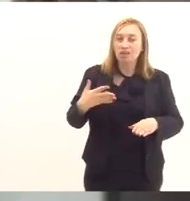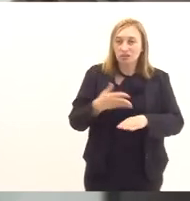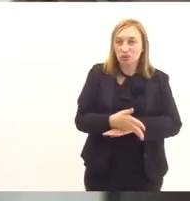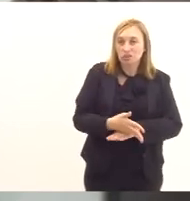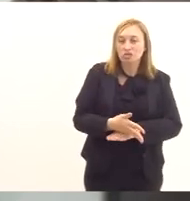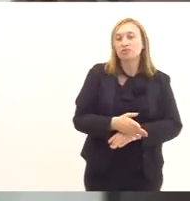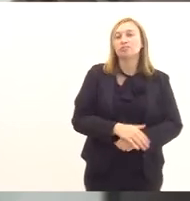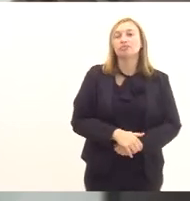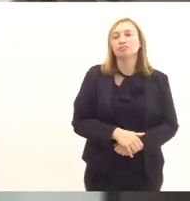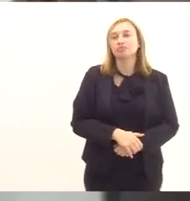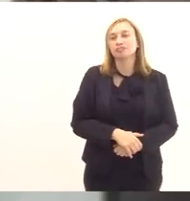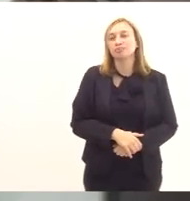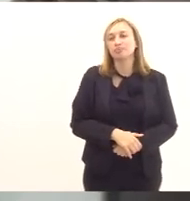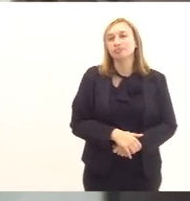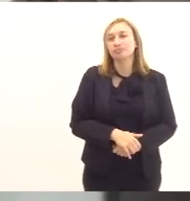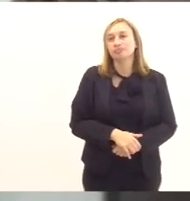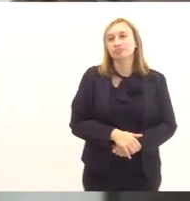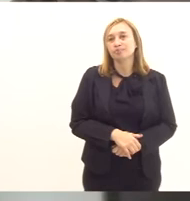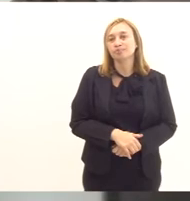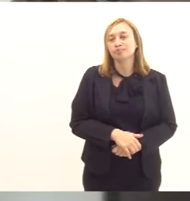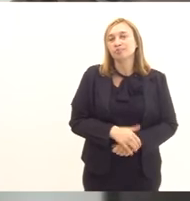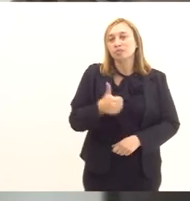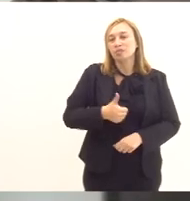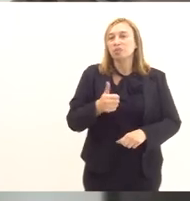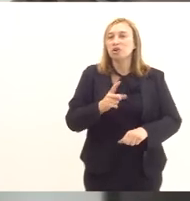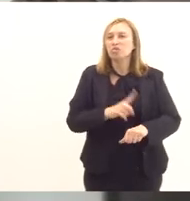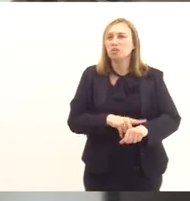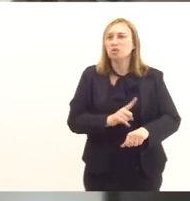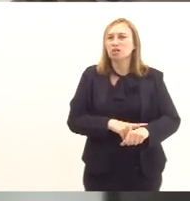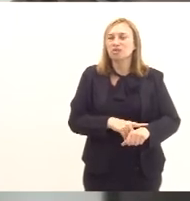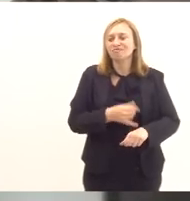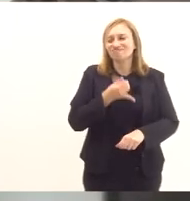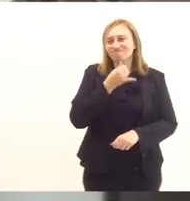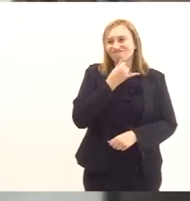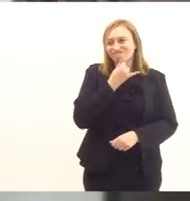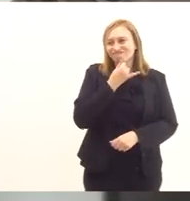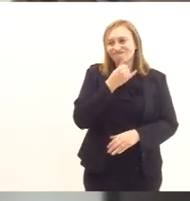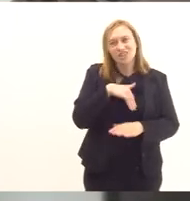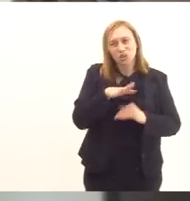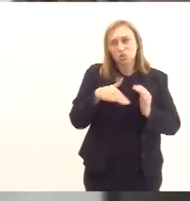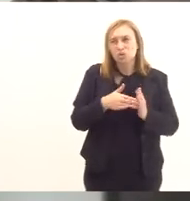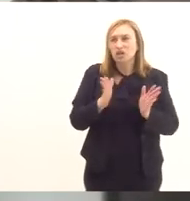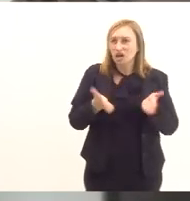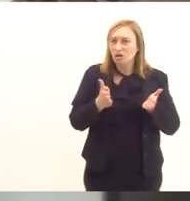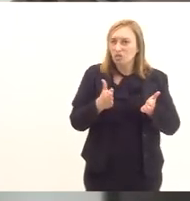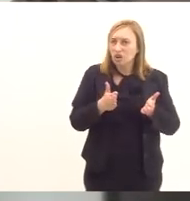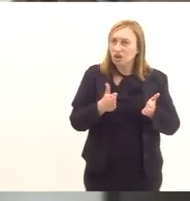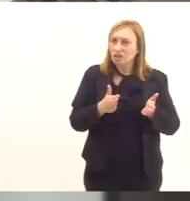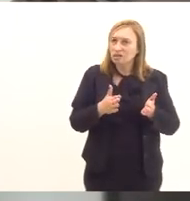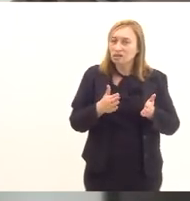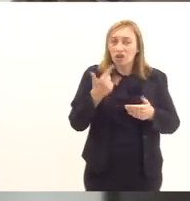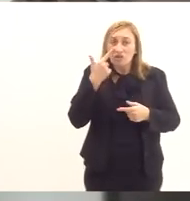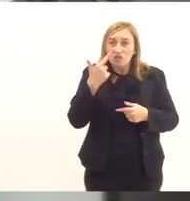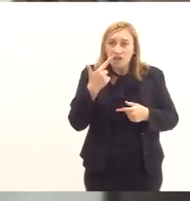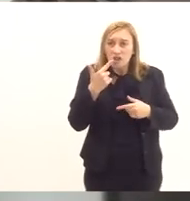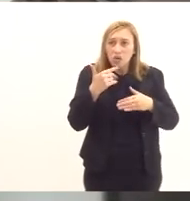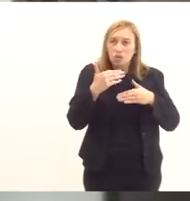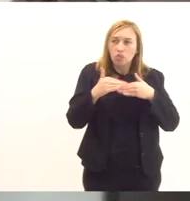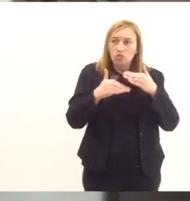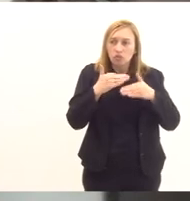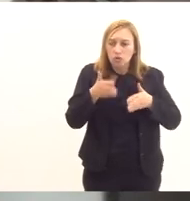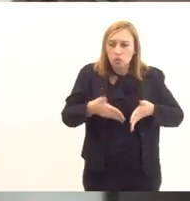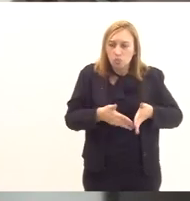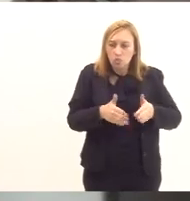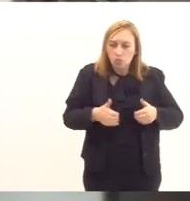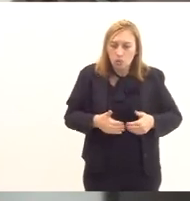isso aí com muita nas primeiras semanas foi muito angustiante para todo mundo e agora a gente começa pelo menos avião um outro